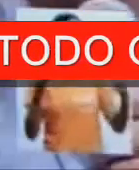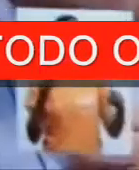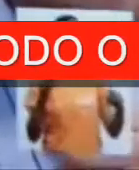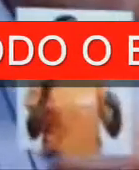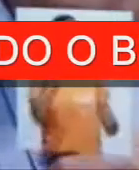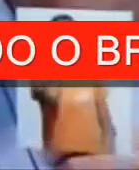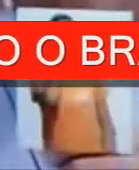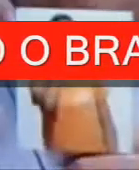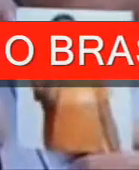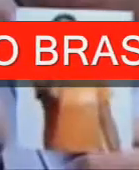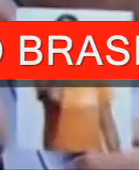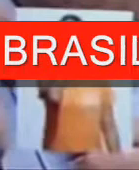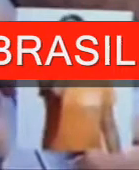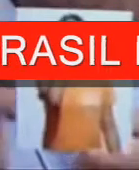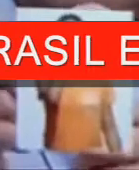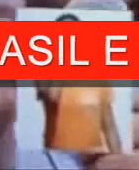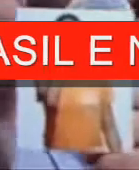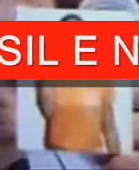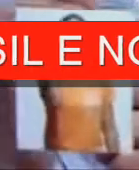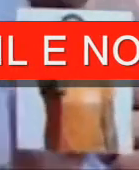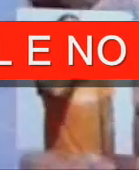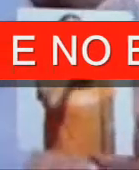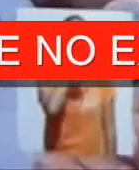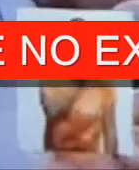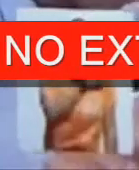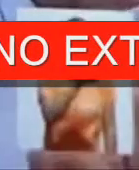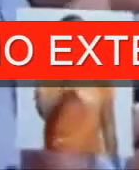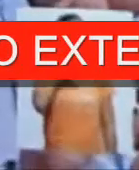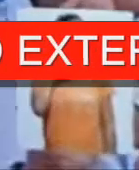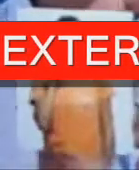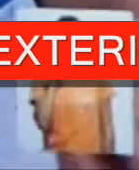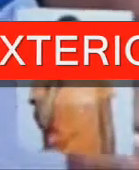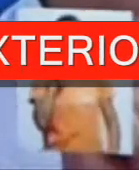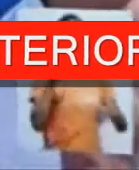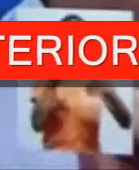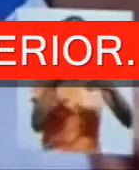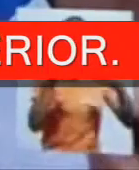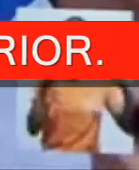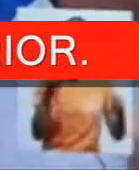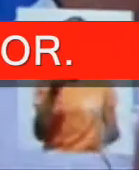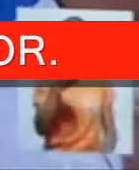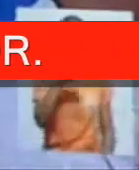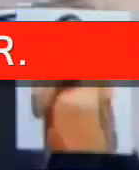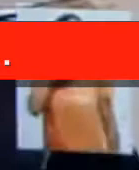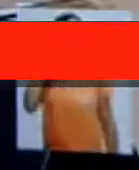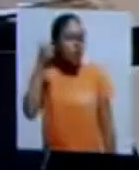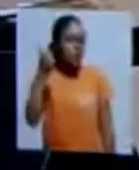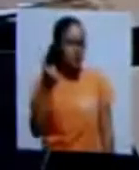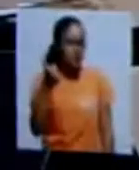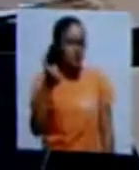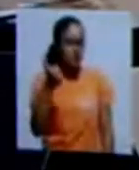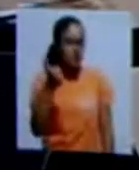Maria escolheu a melhor parte, aquela que não lhe será